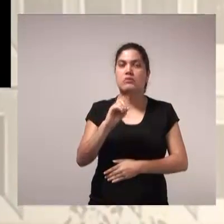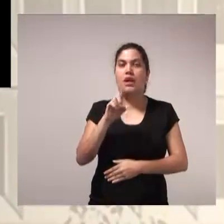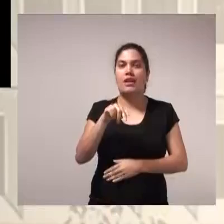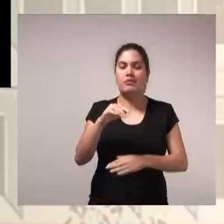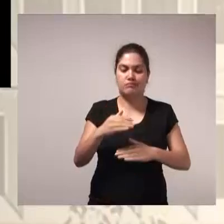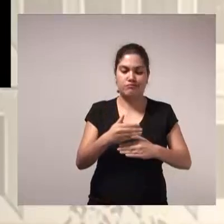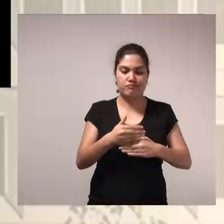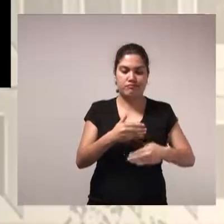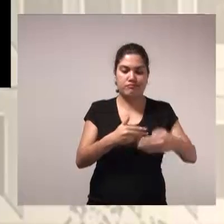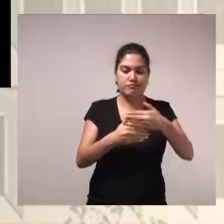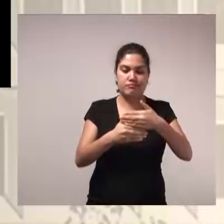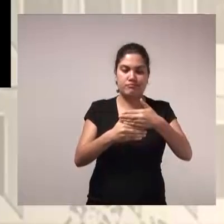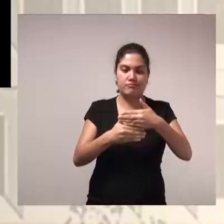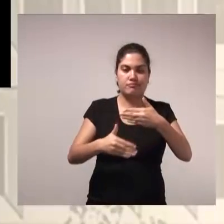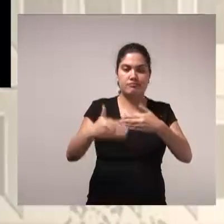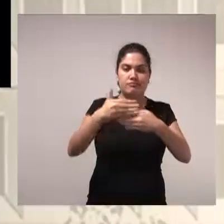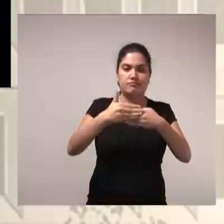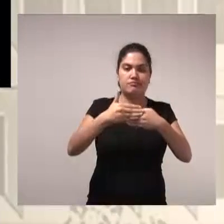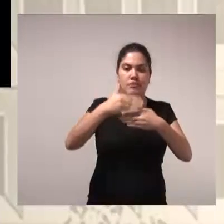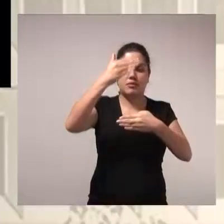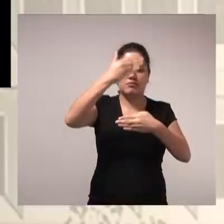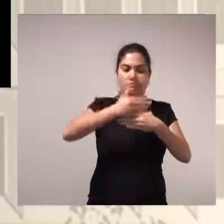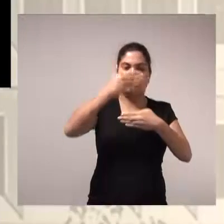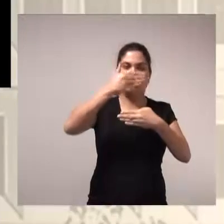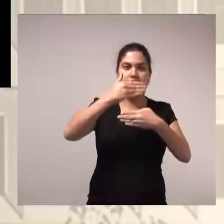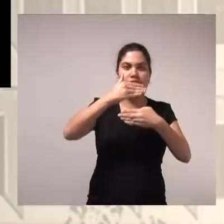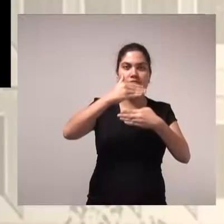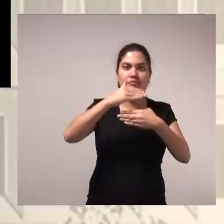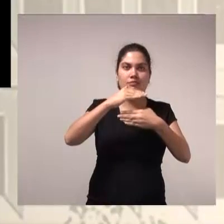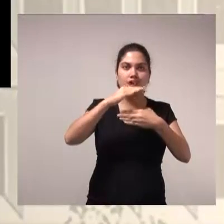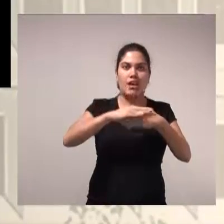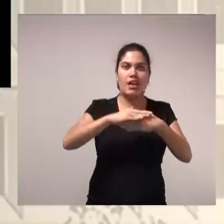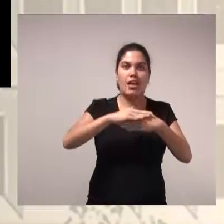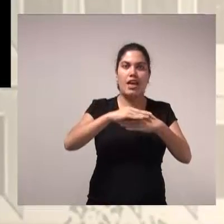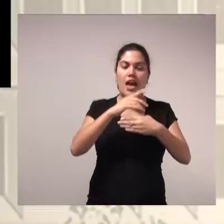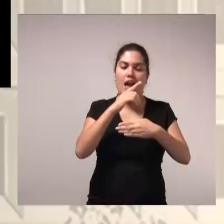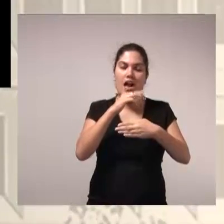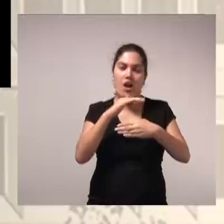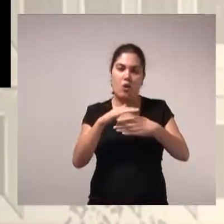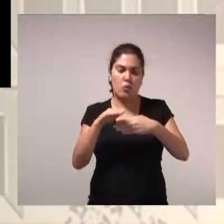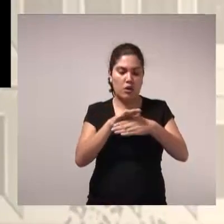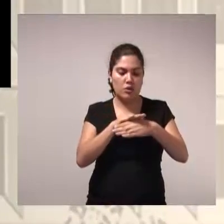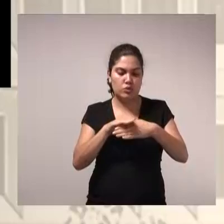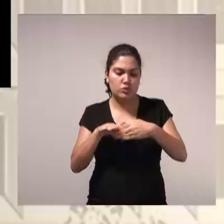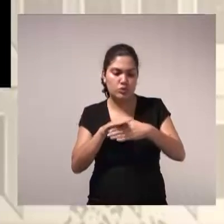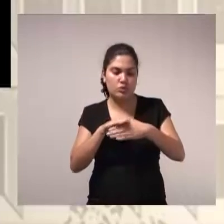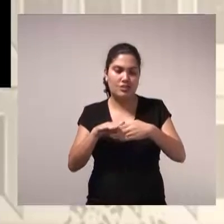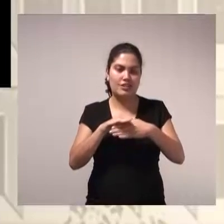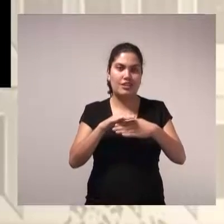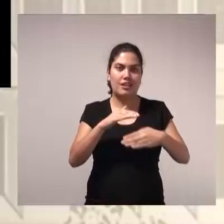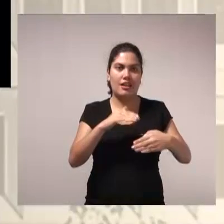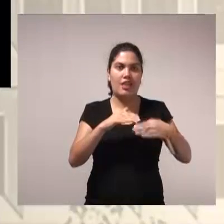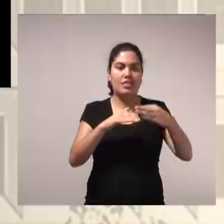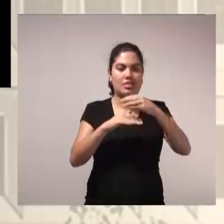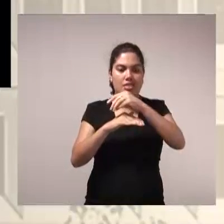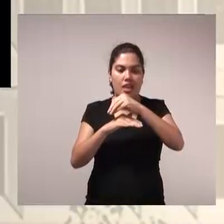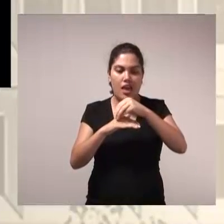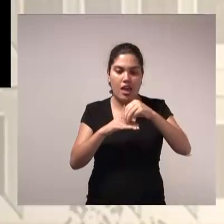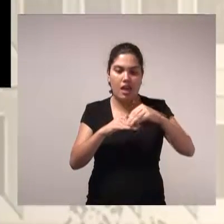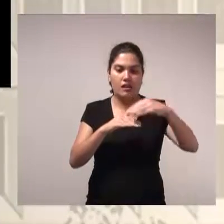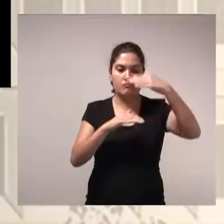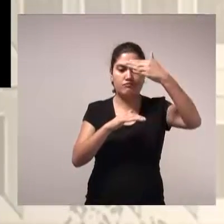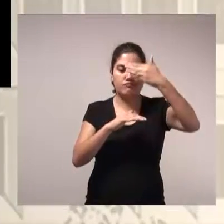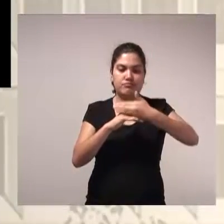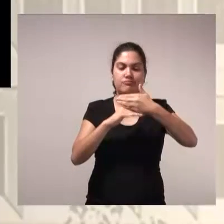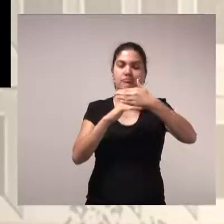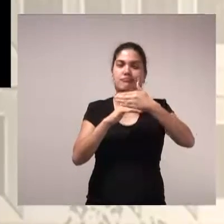tijolinho prensado com uma máquina especial, que é um pouquinho de água, um pouquinho de cimento e a terra. Você prensa esse